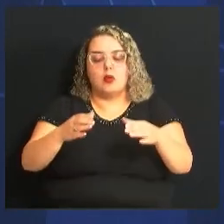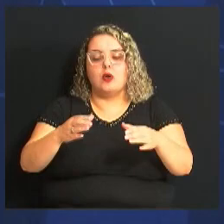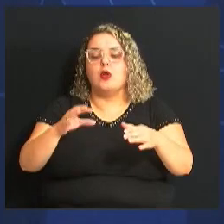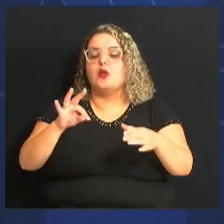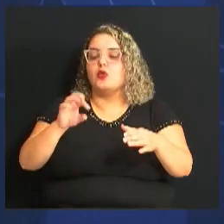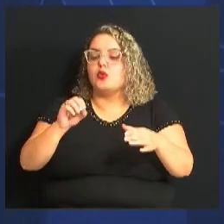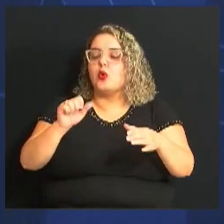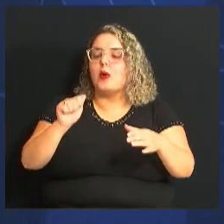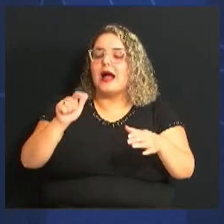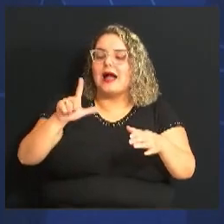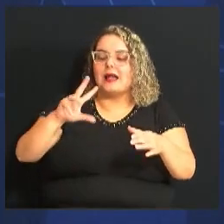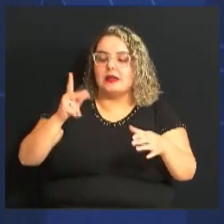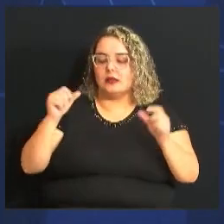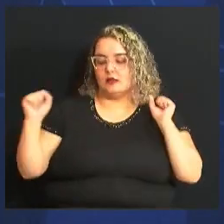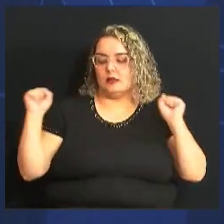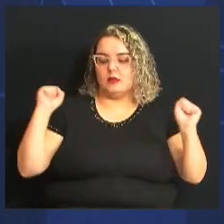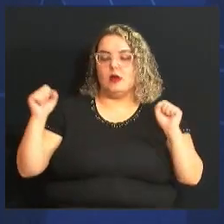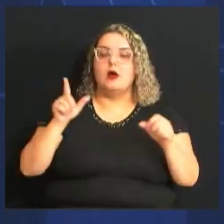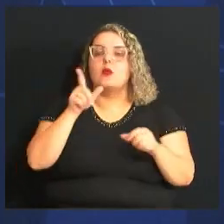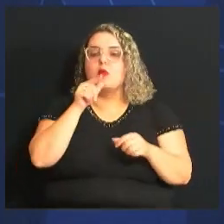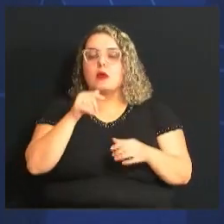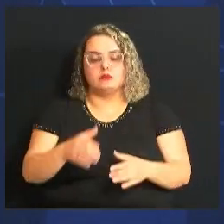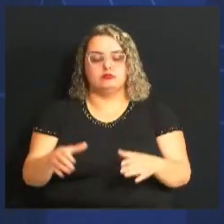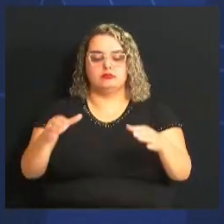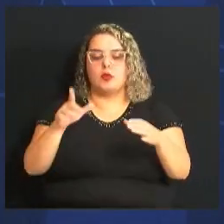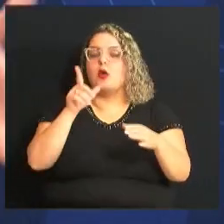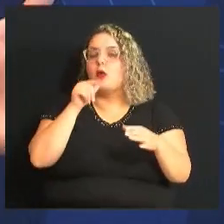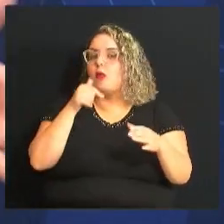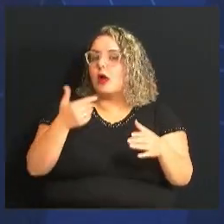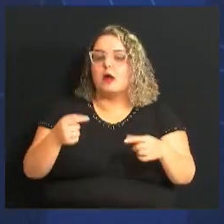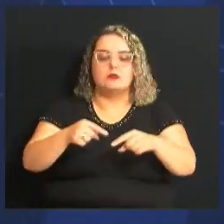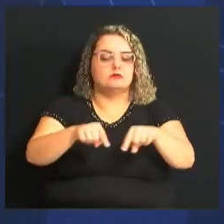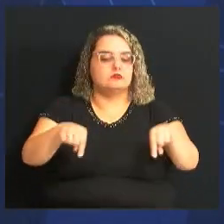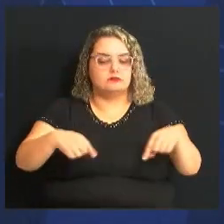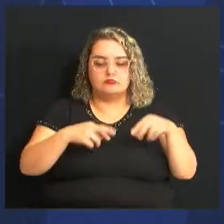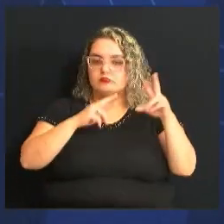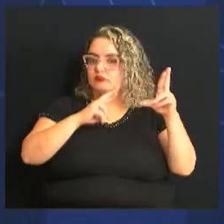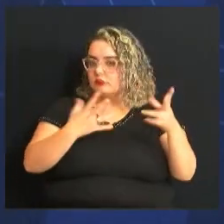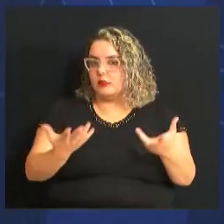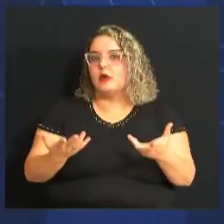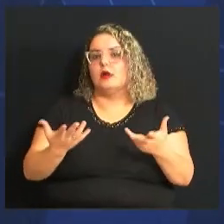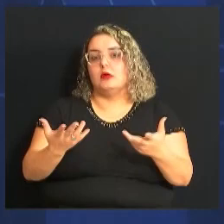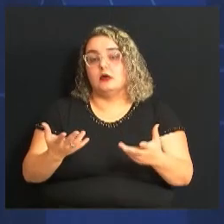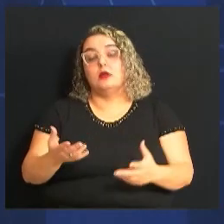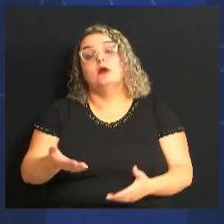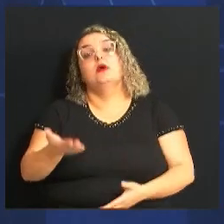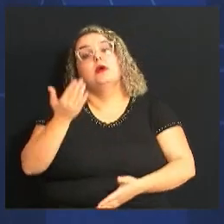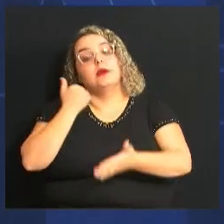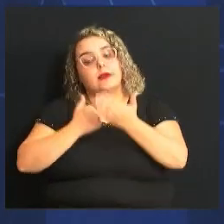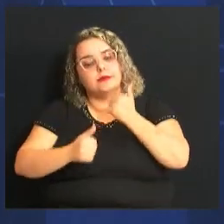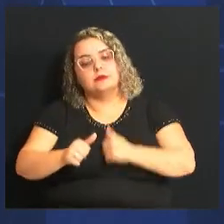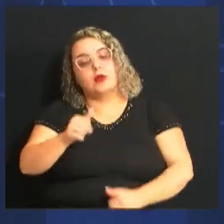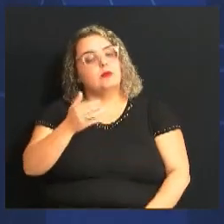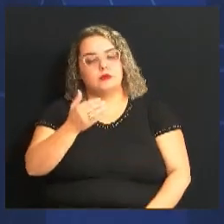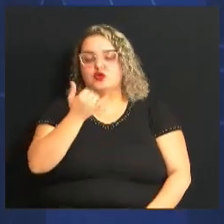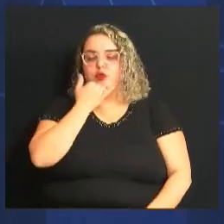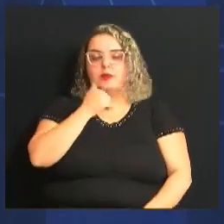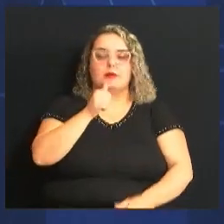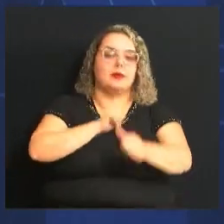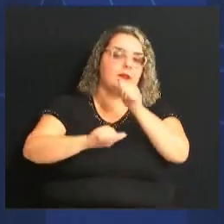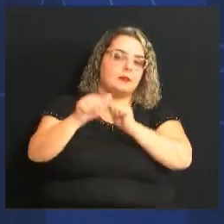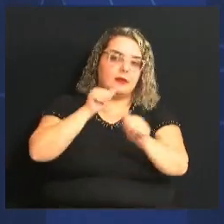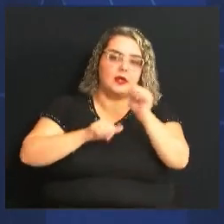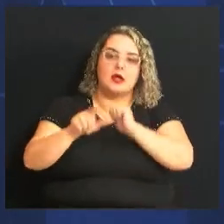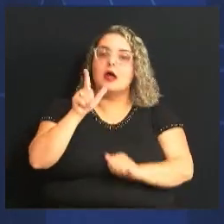molhada, recipiente com água no quarto, na sala e, claro, né, consumir muita água. Para quem não tem